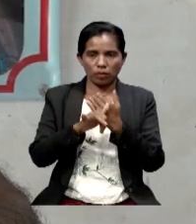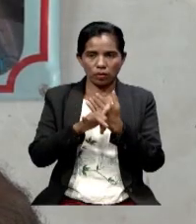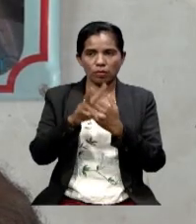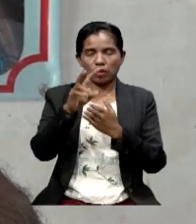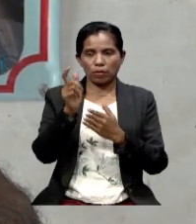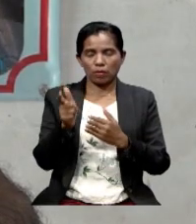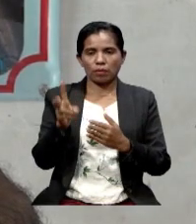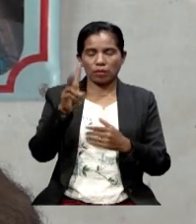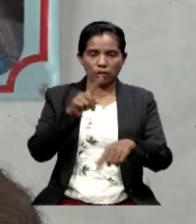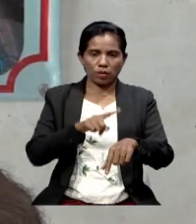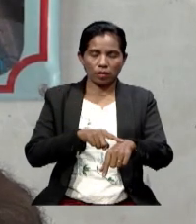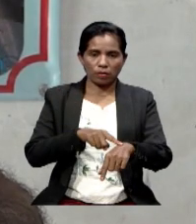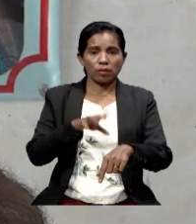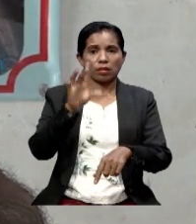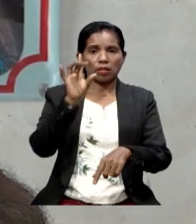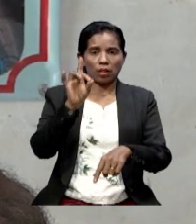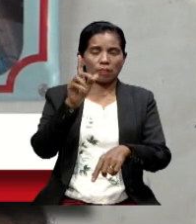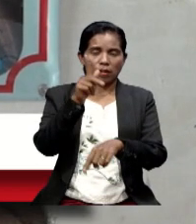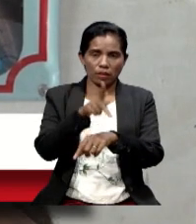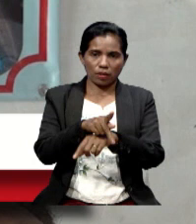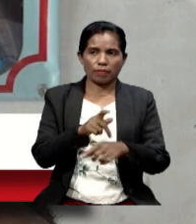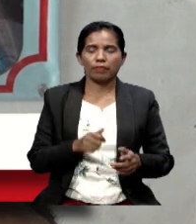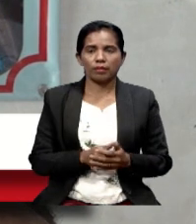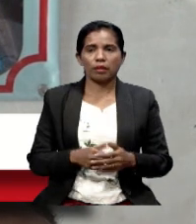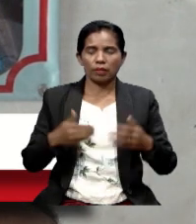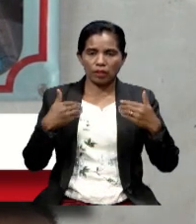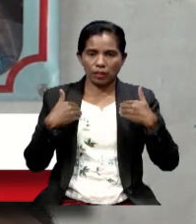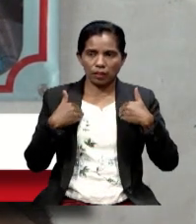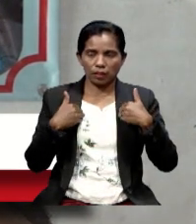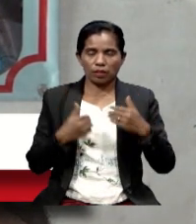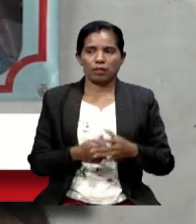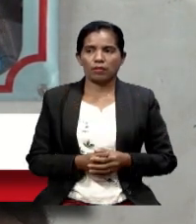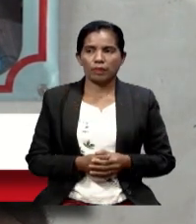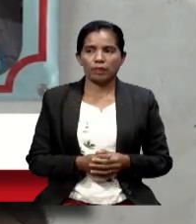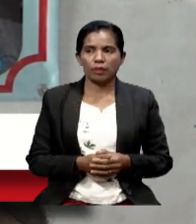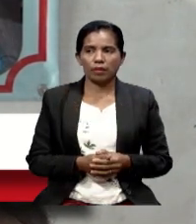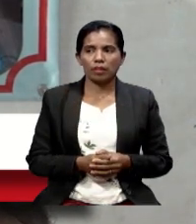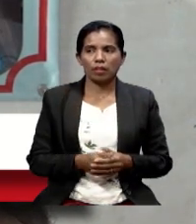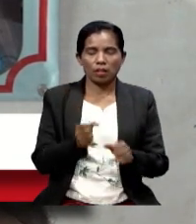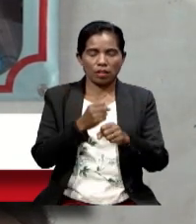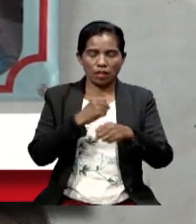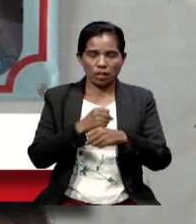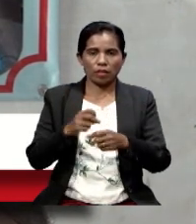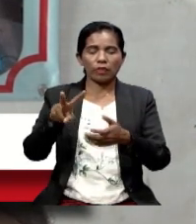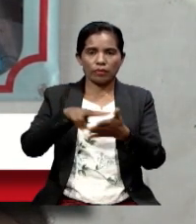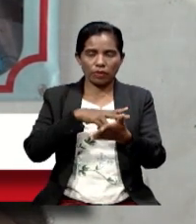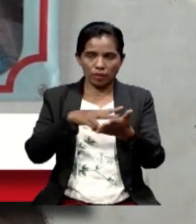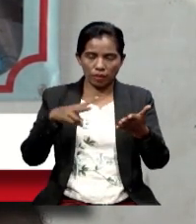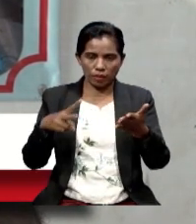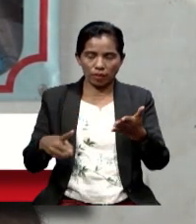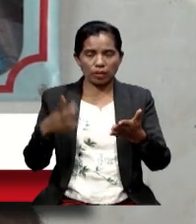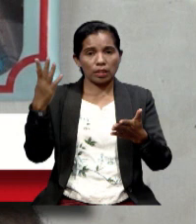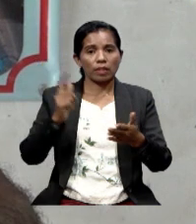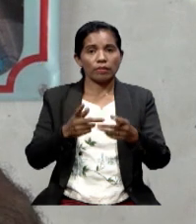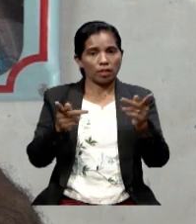julho 2022, e a horas tukua no canal, moço dano ho violência, iha area